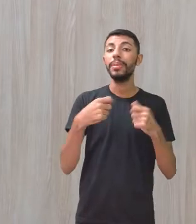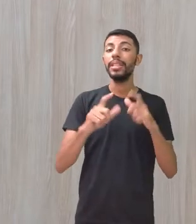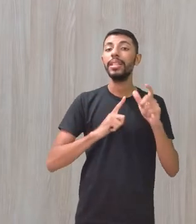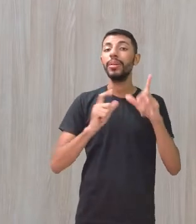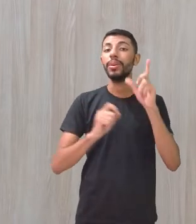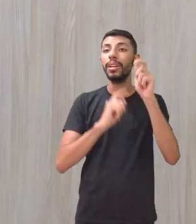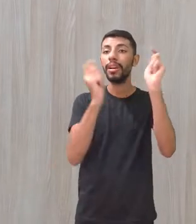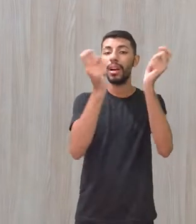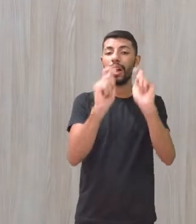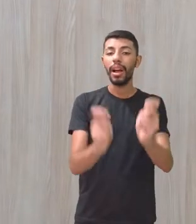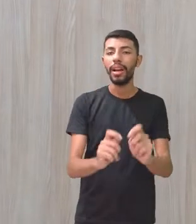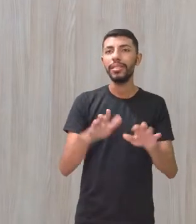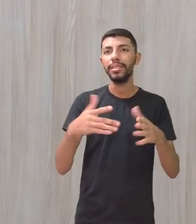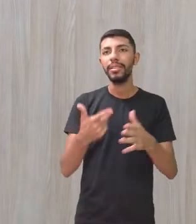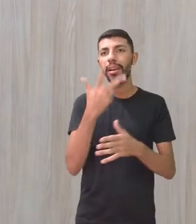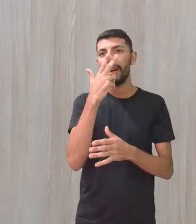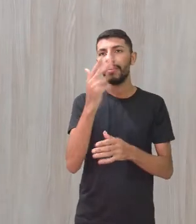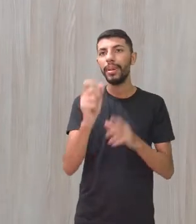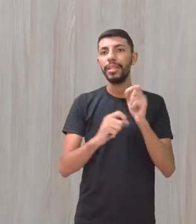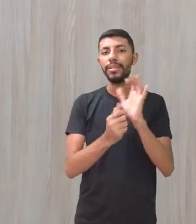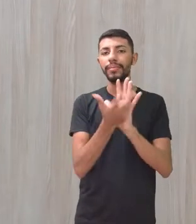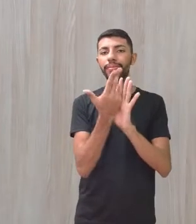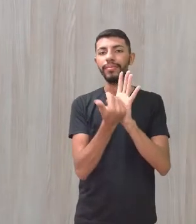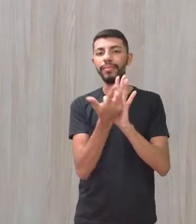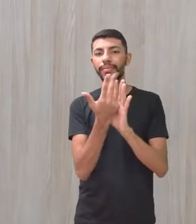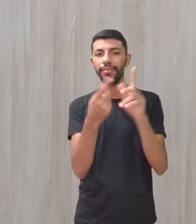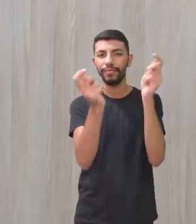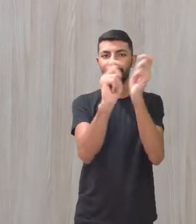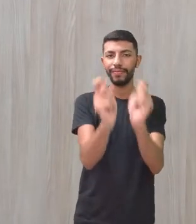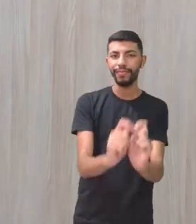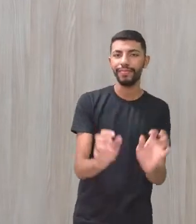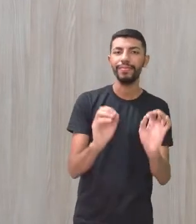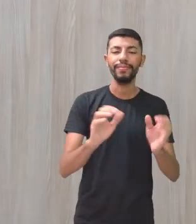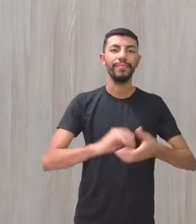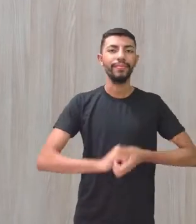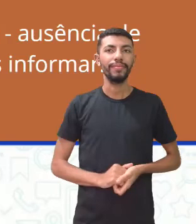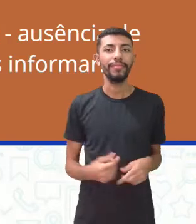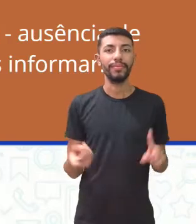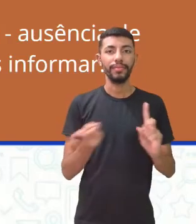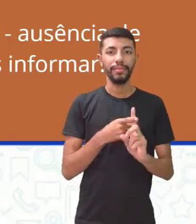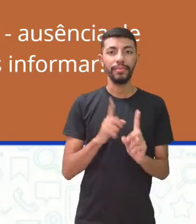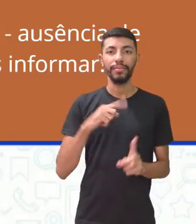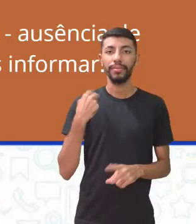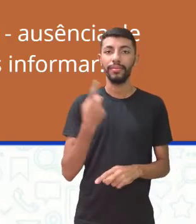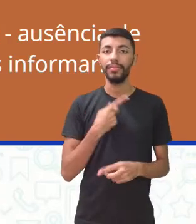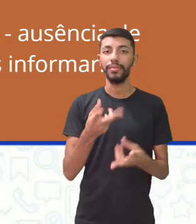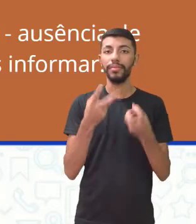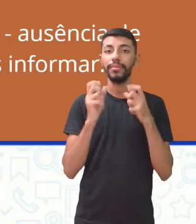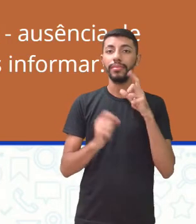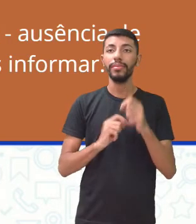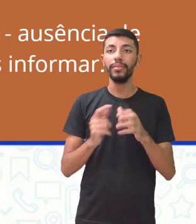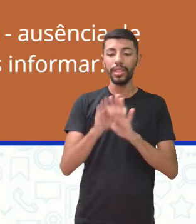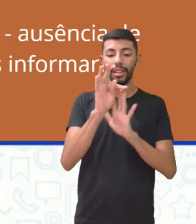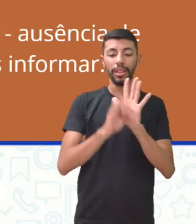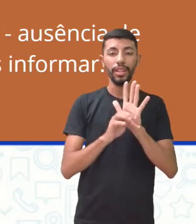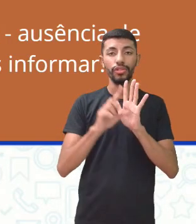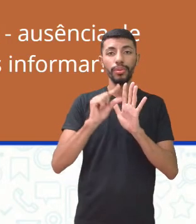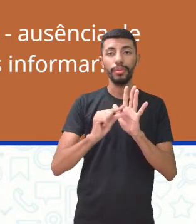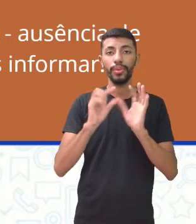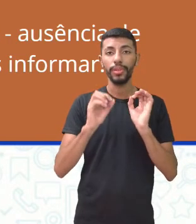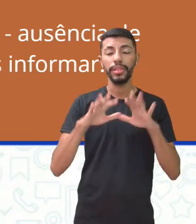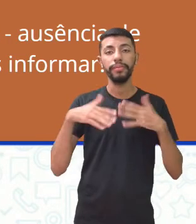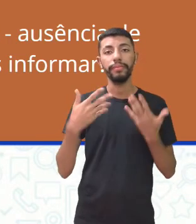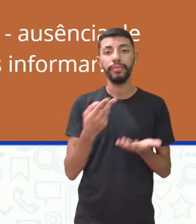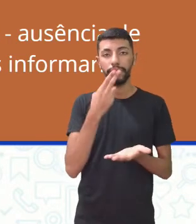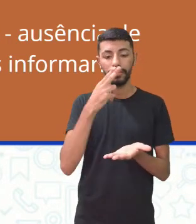que fosse um desenho, uma arte. A gente percebe que tem pouco texto também, ou seja, um cartaz,